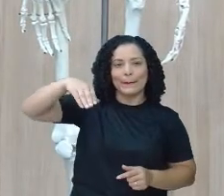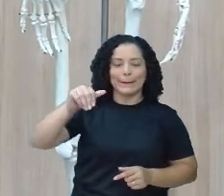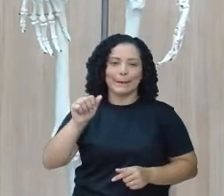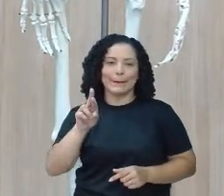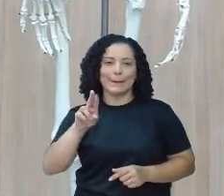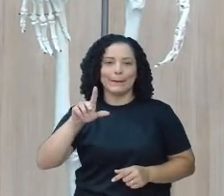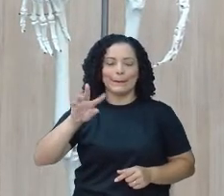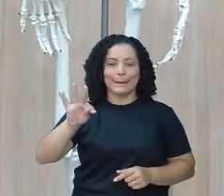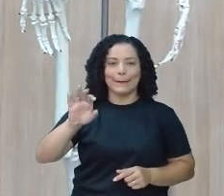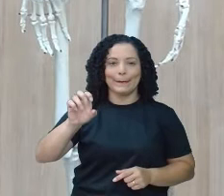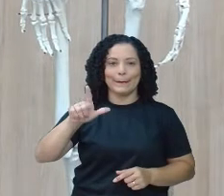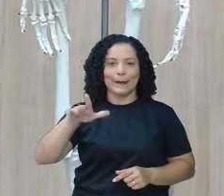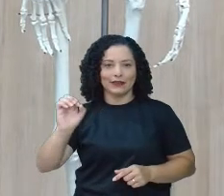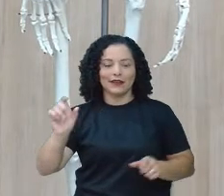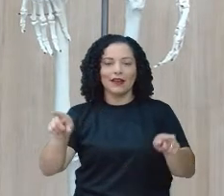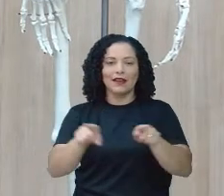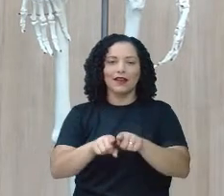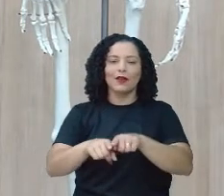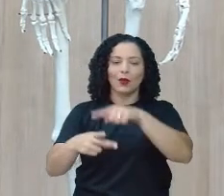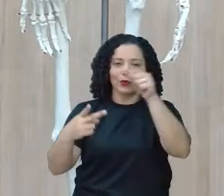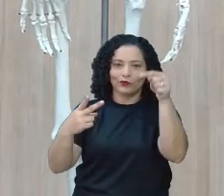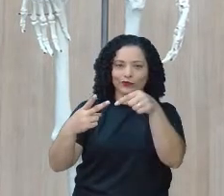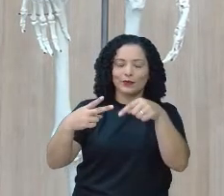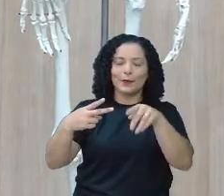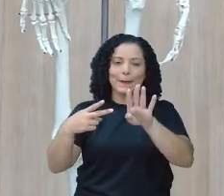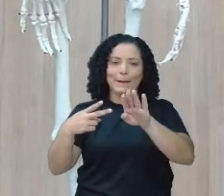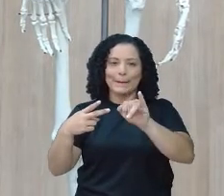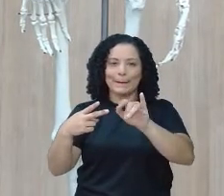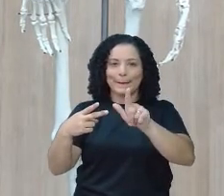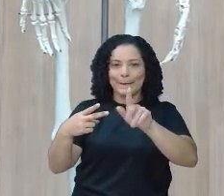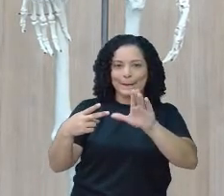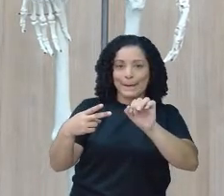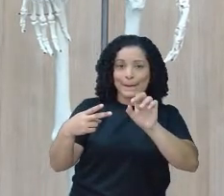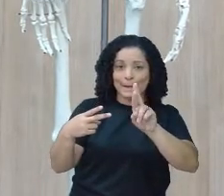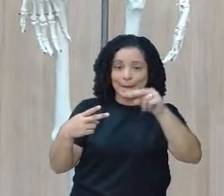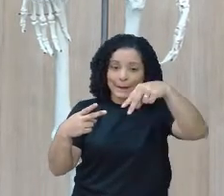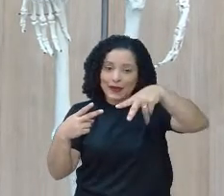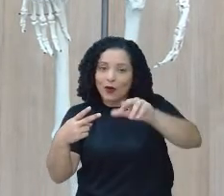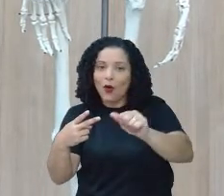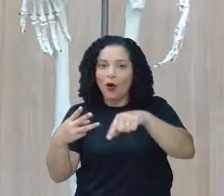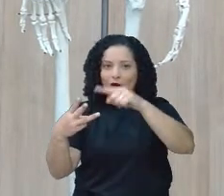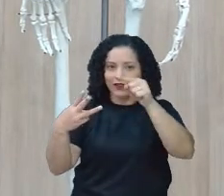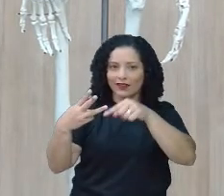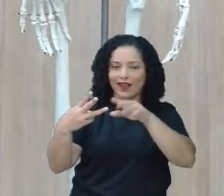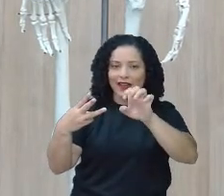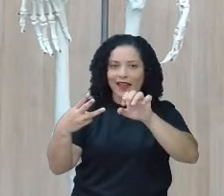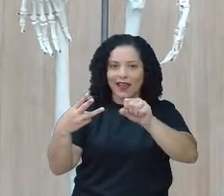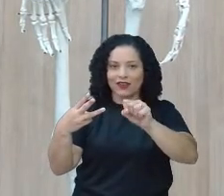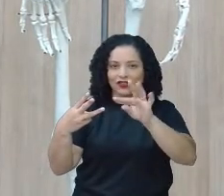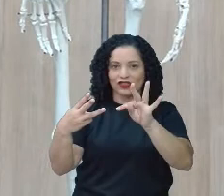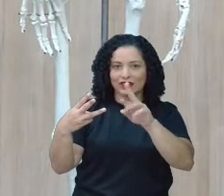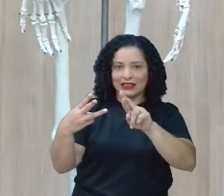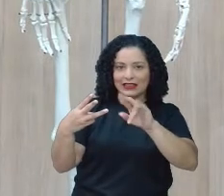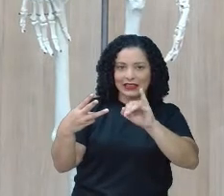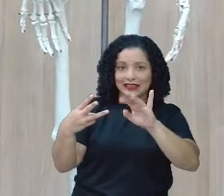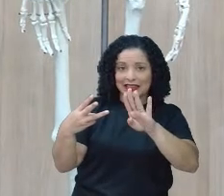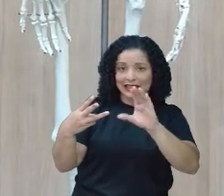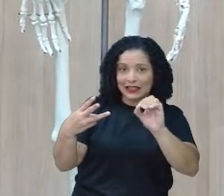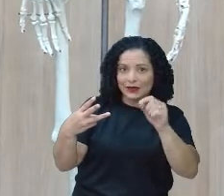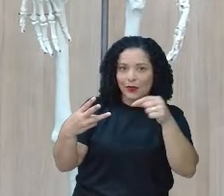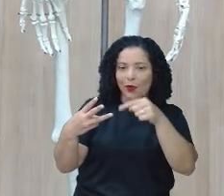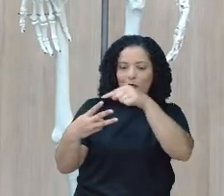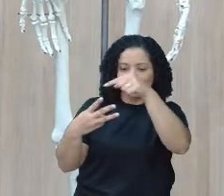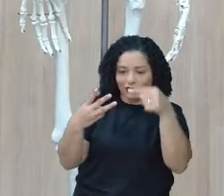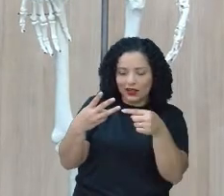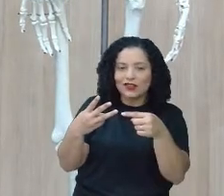estribo. Estão lá, né? Fazendo aí, tendo a importância na audição. E eu já conversei com vocês em